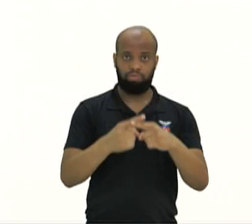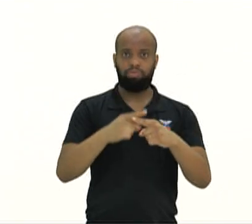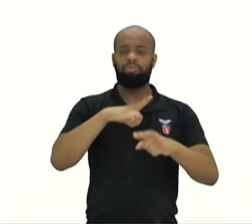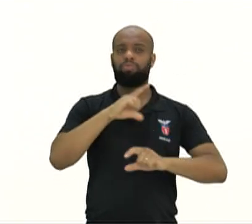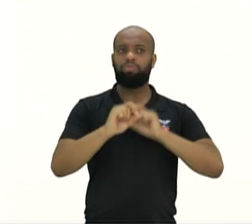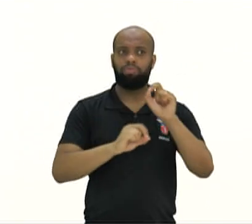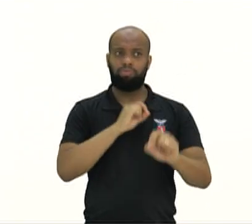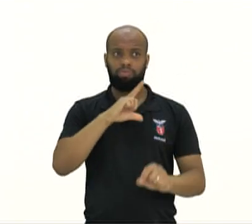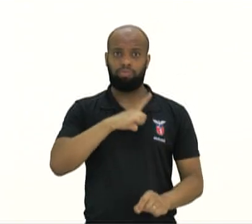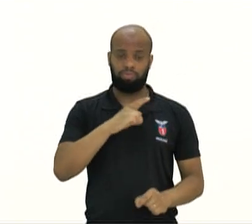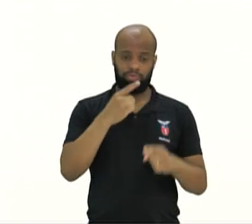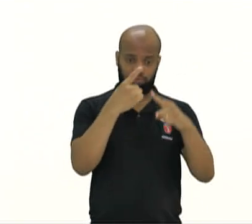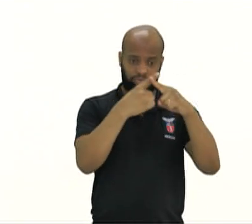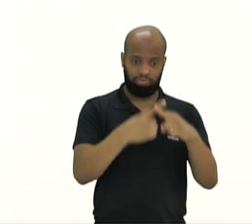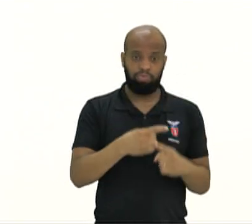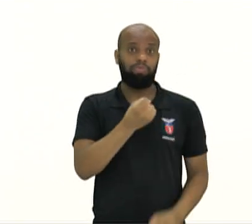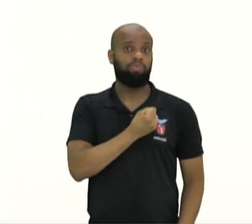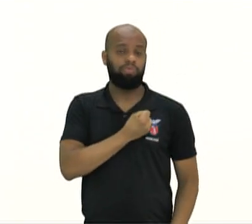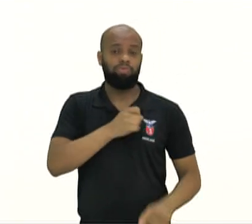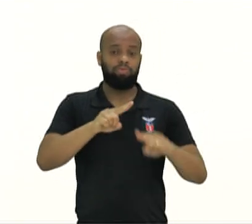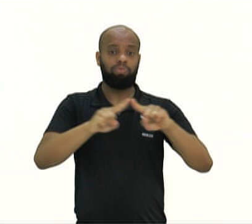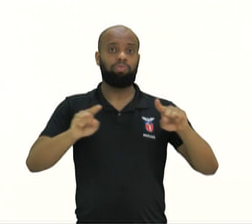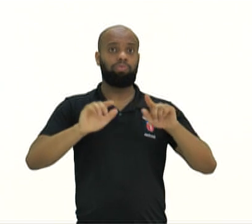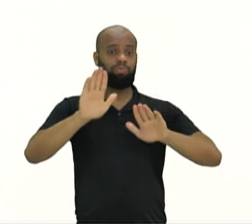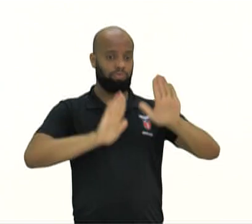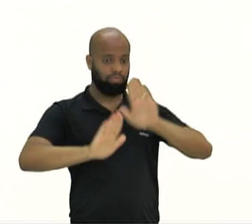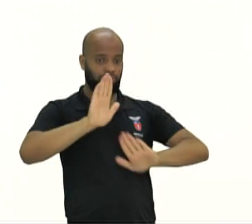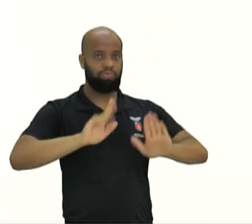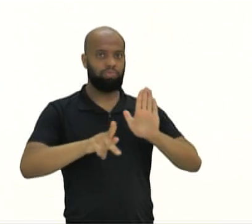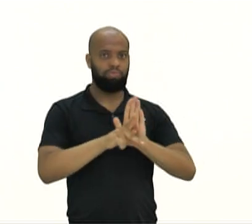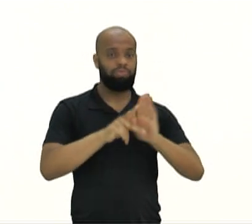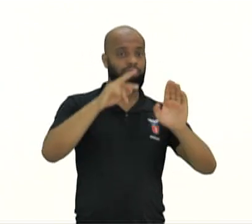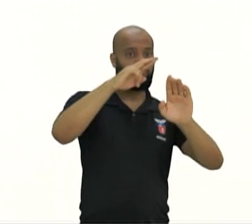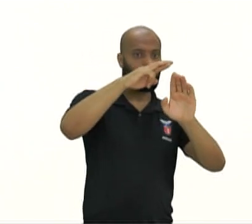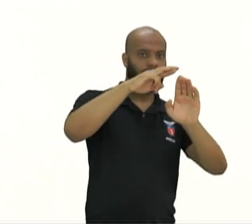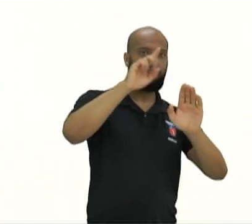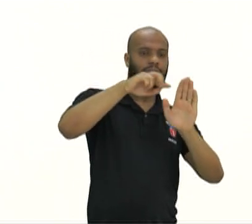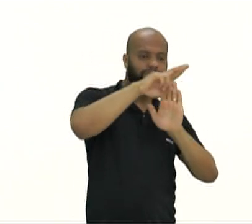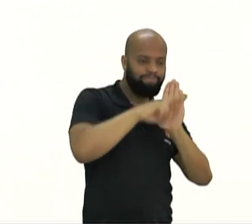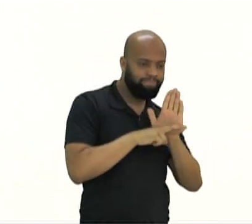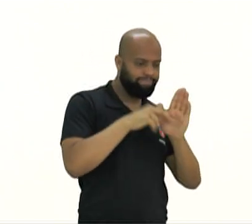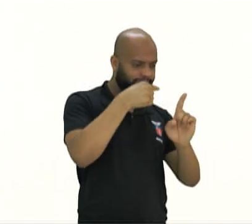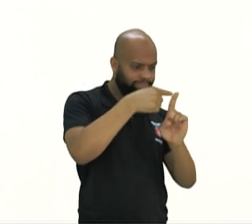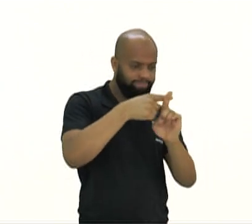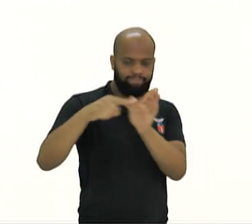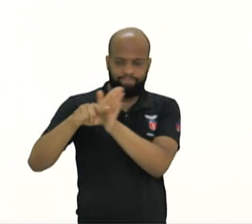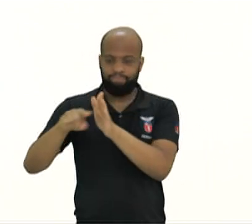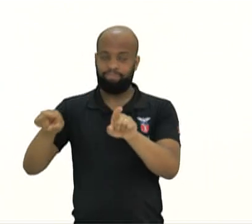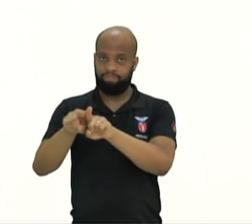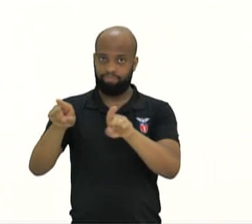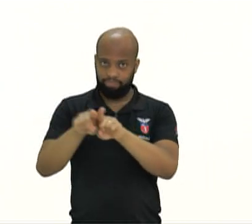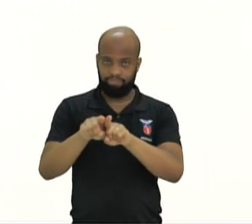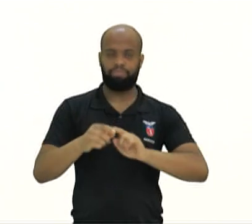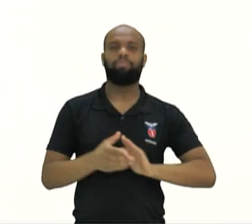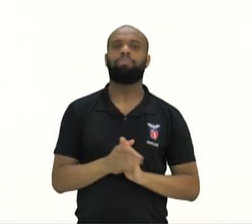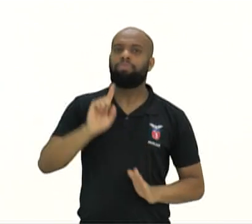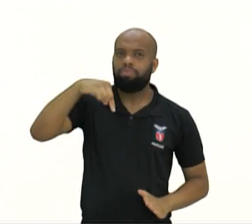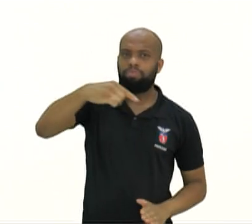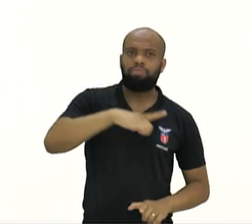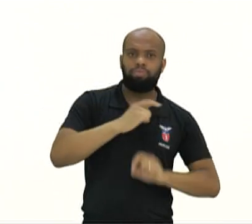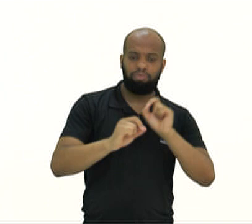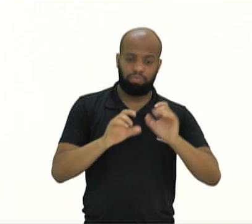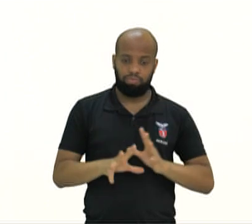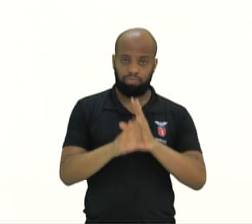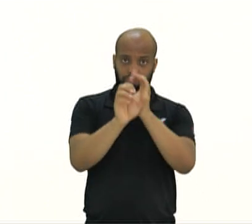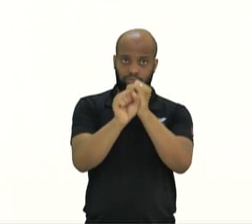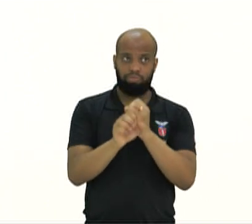coeficientes. Mas tome cuidado com a regra de sinal. Tem que fazer a regra de sinal para multiplicar os coeficientes também, tá? Depois, somar